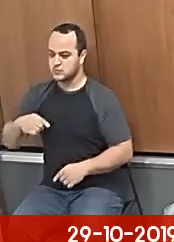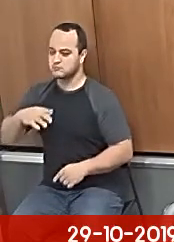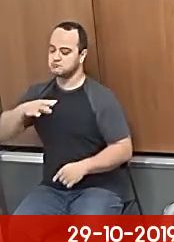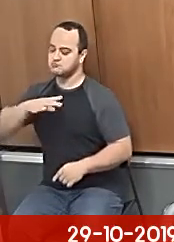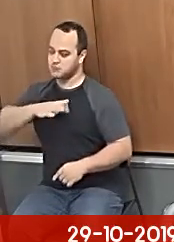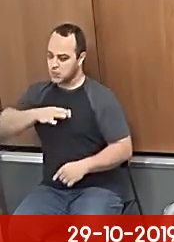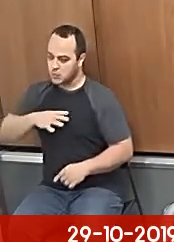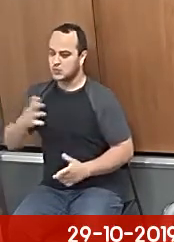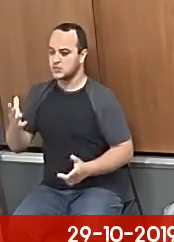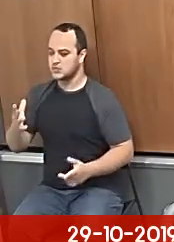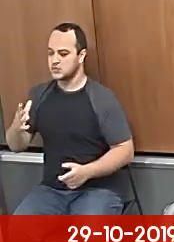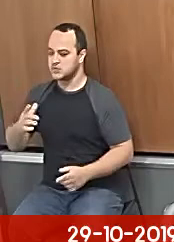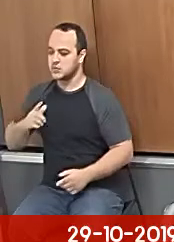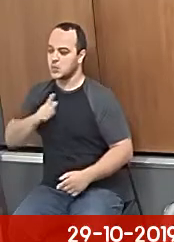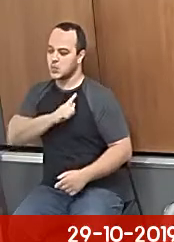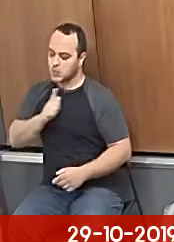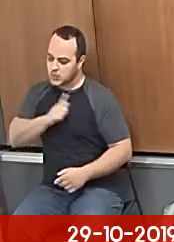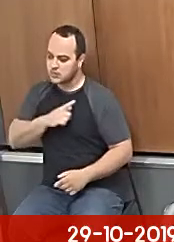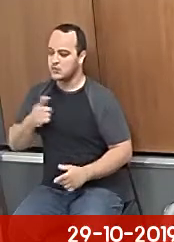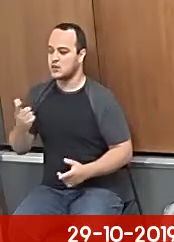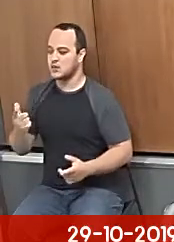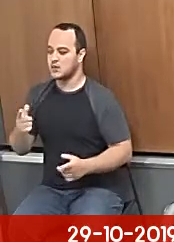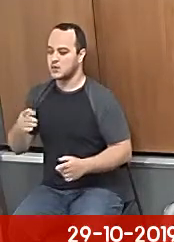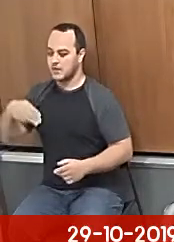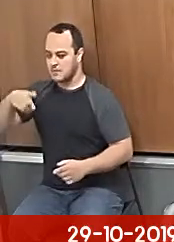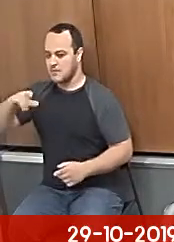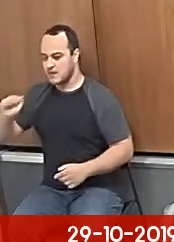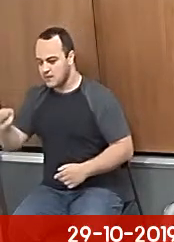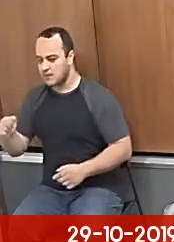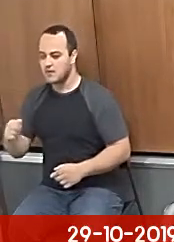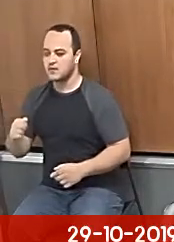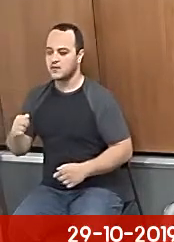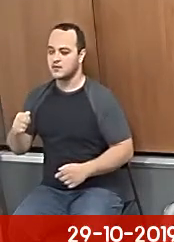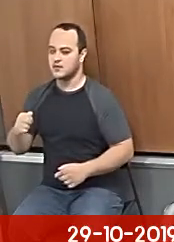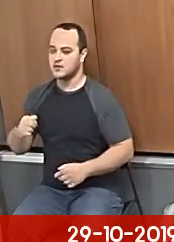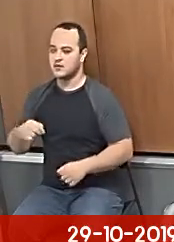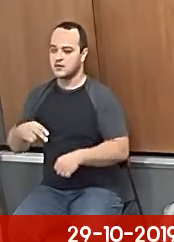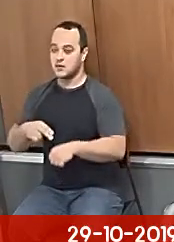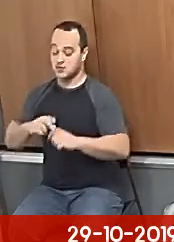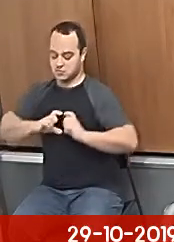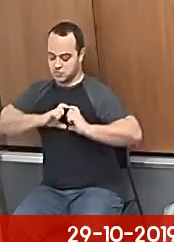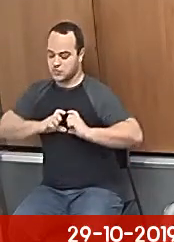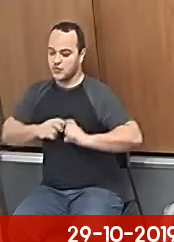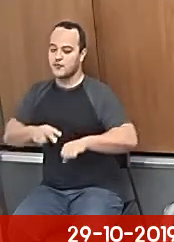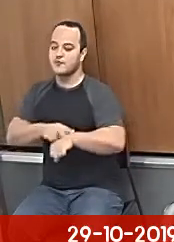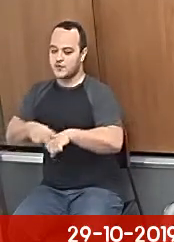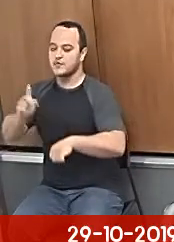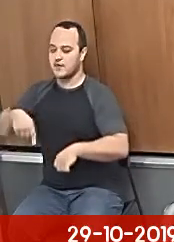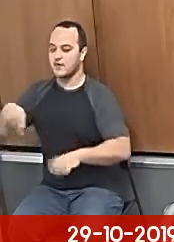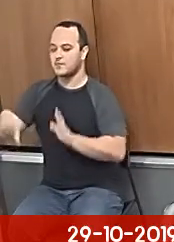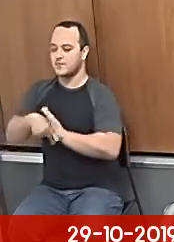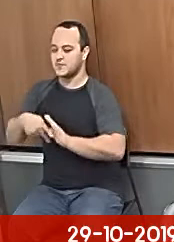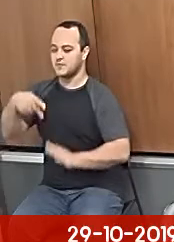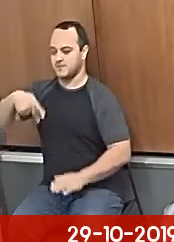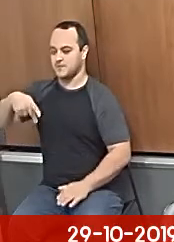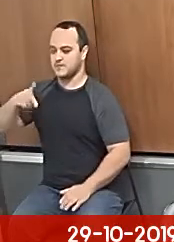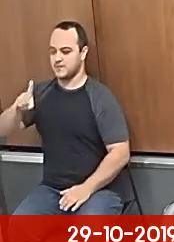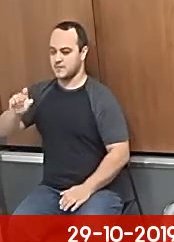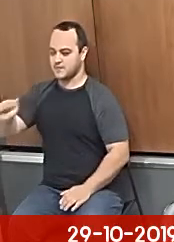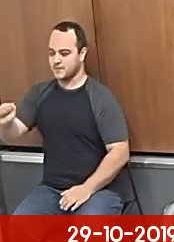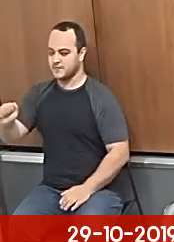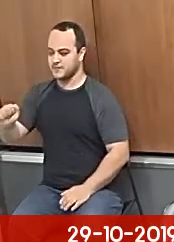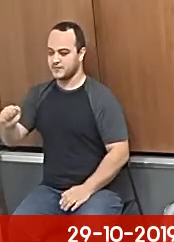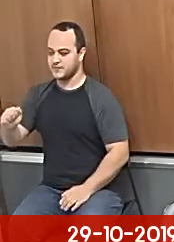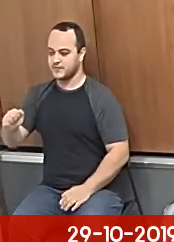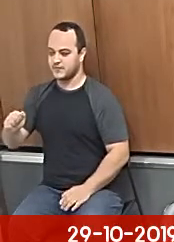o símbolo do Vila Nova de Goiás, o símbolo do Instituto, da Andef, e o símbolo verde é o da MDA. Nós temos, dos 12 atletas ali, nós temos